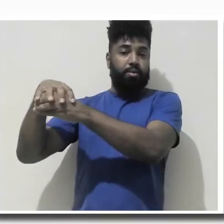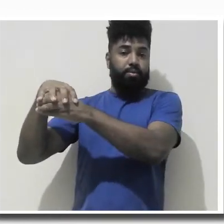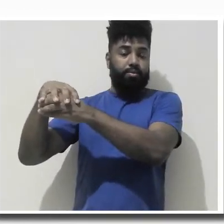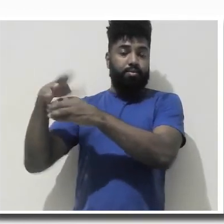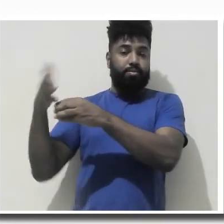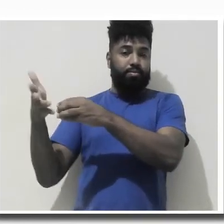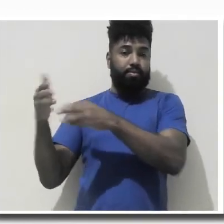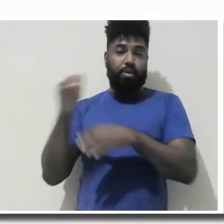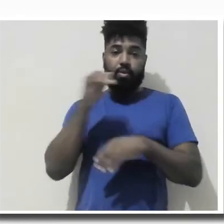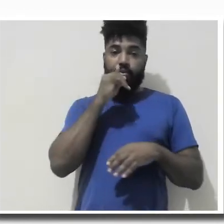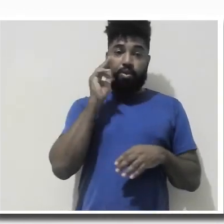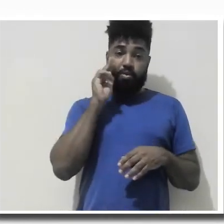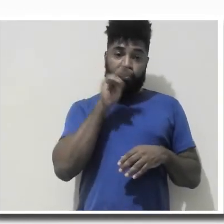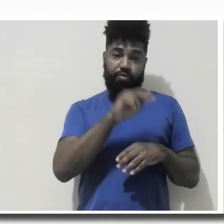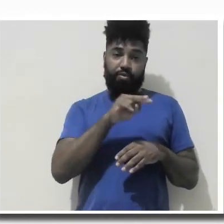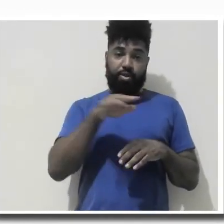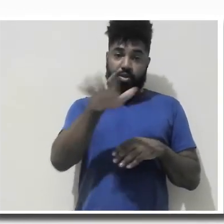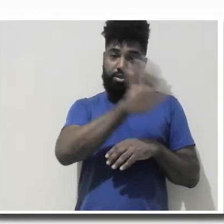fora.